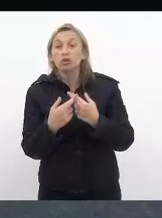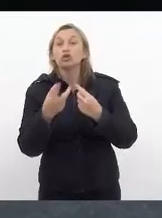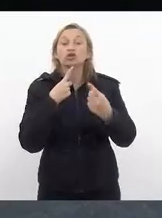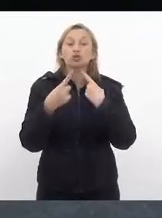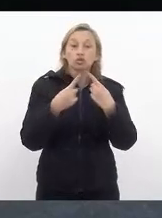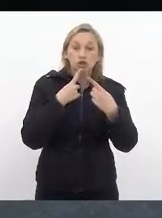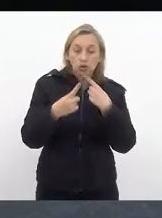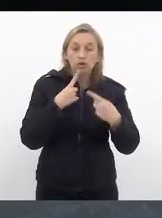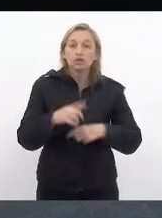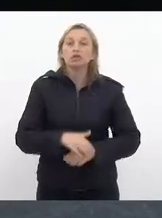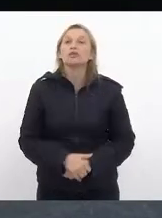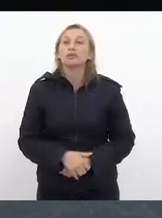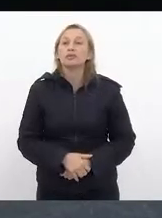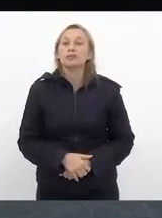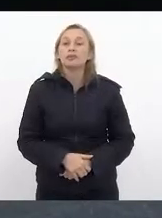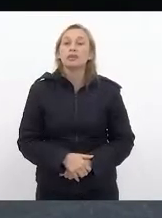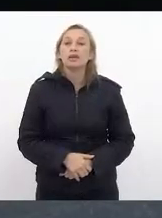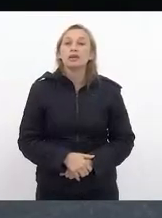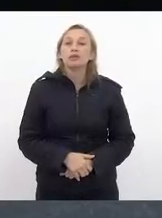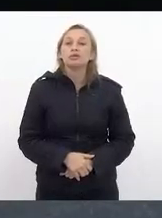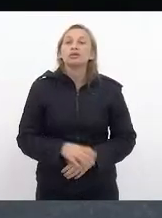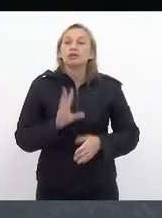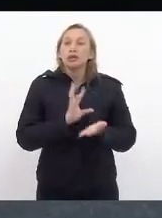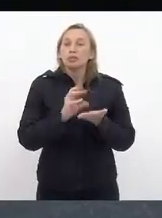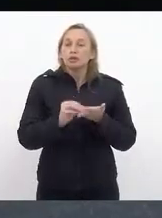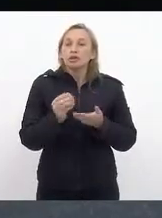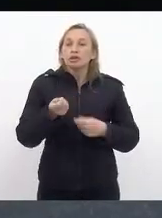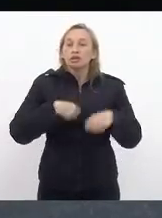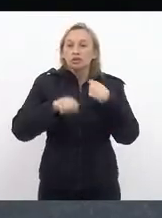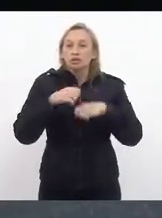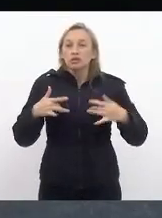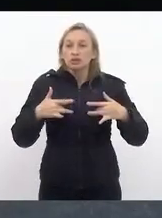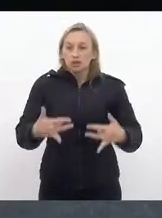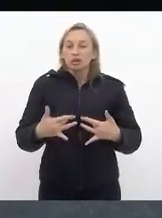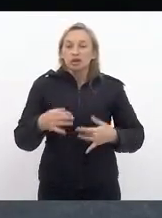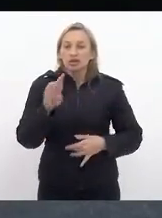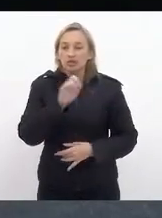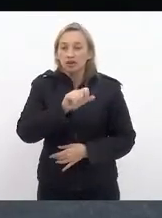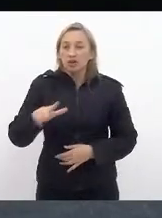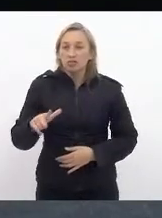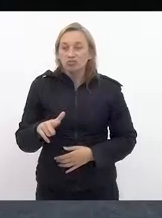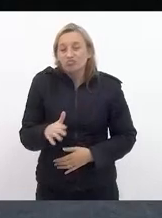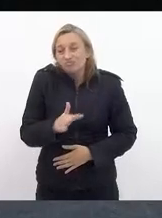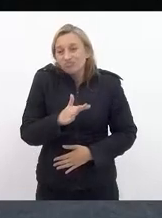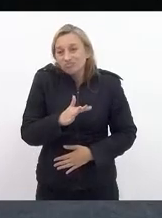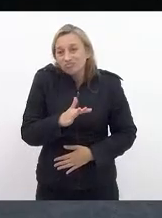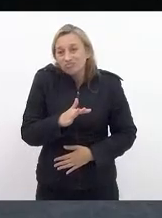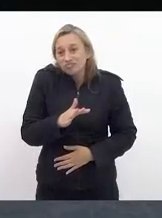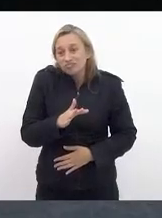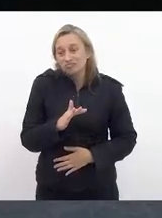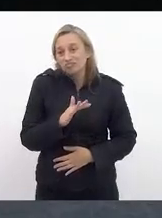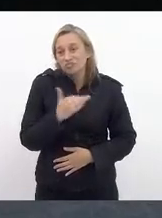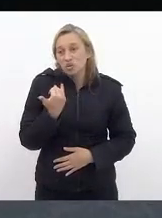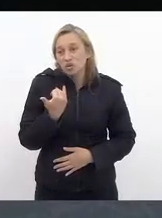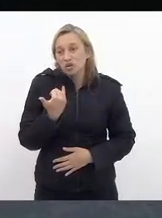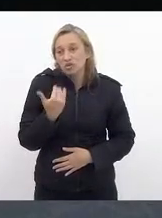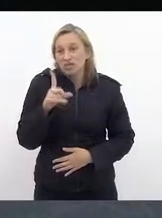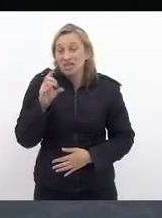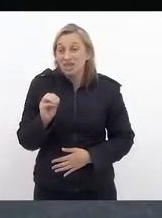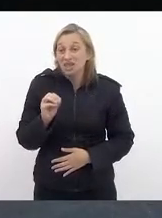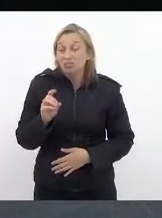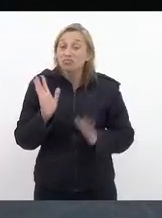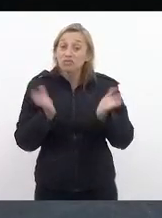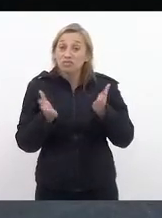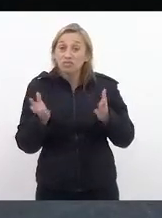e todas as discussões em torno da falta de economia solidária o Rafael nos deixou muito precocemente mas